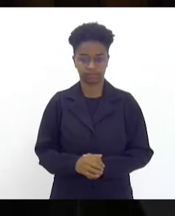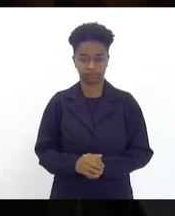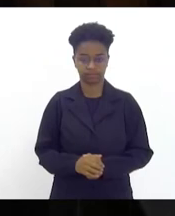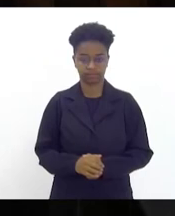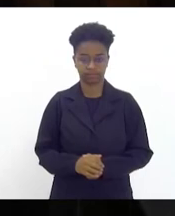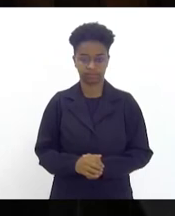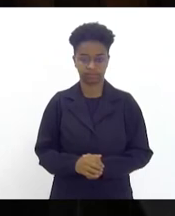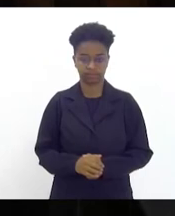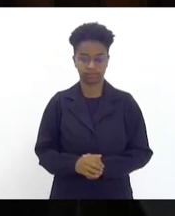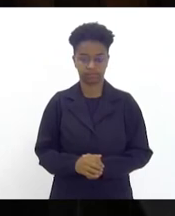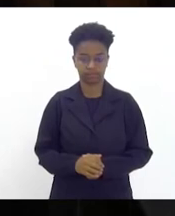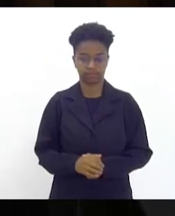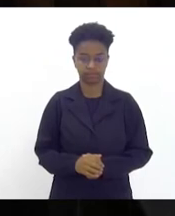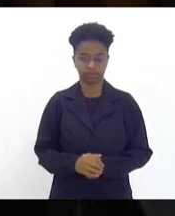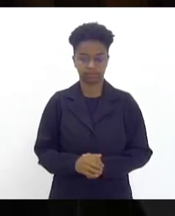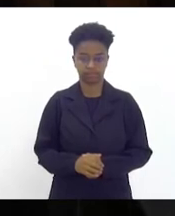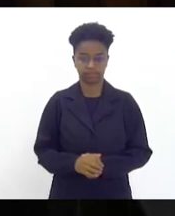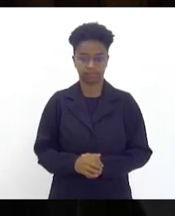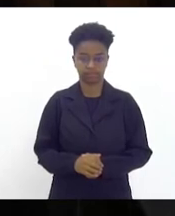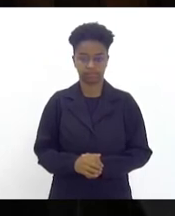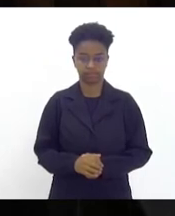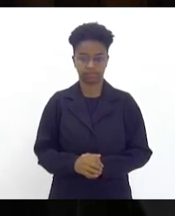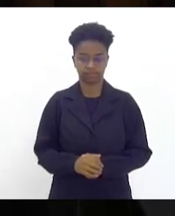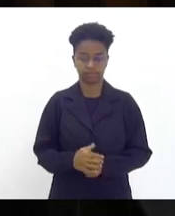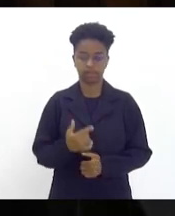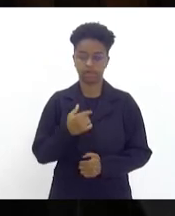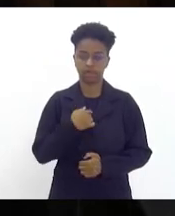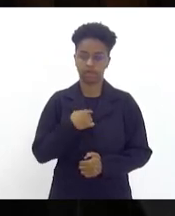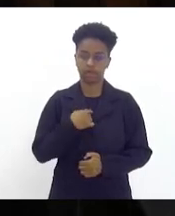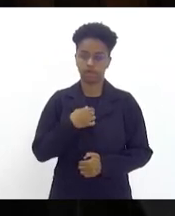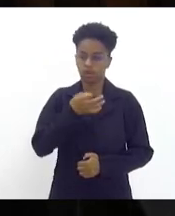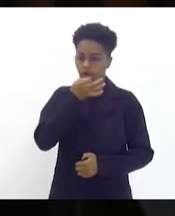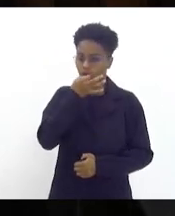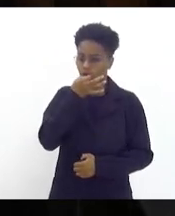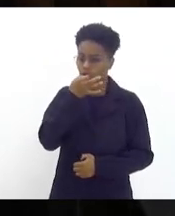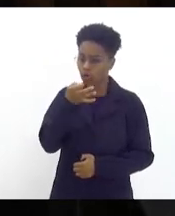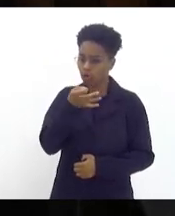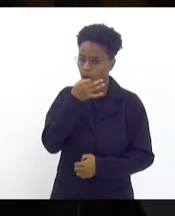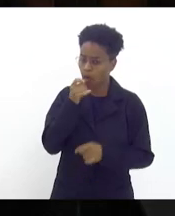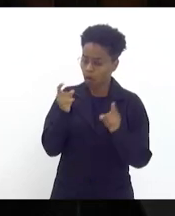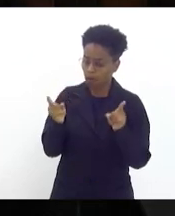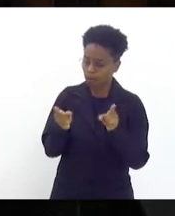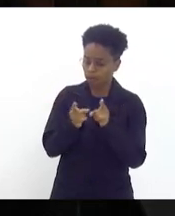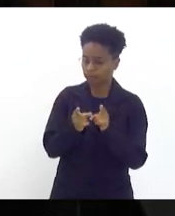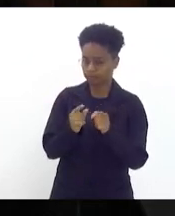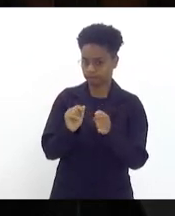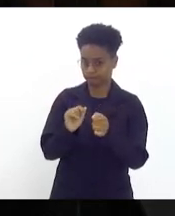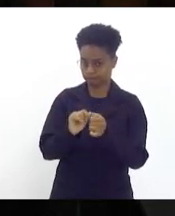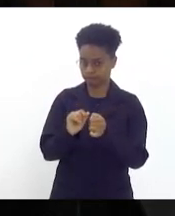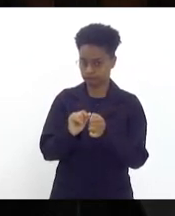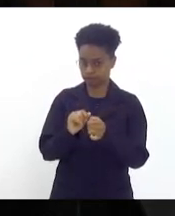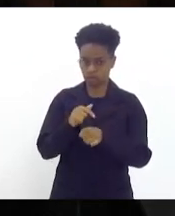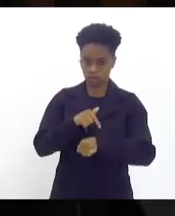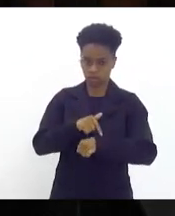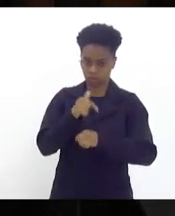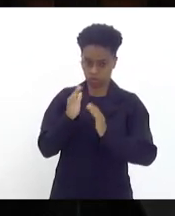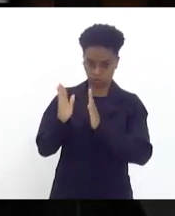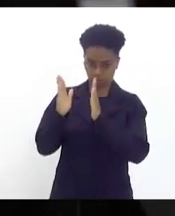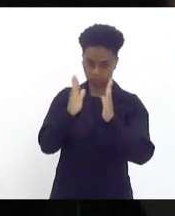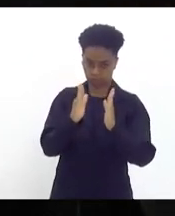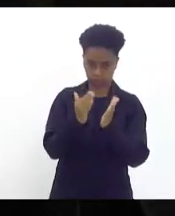fiz aqui um pequeno comentário no expediente